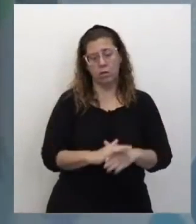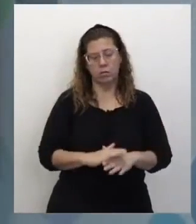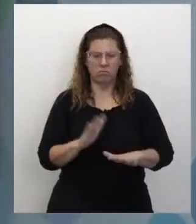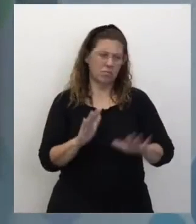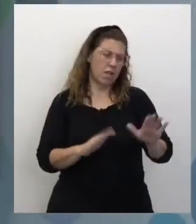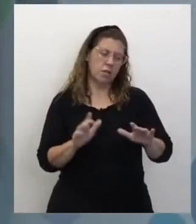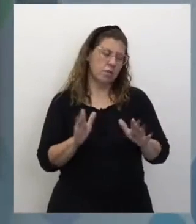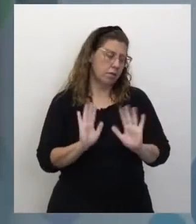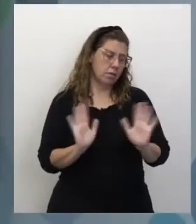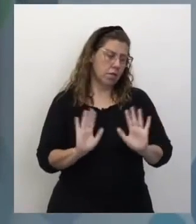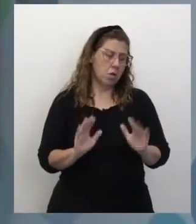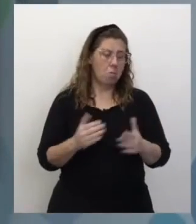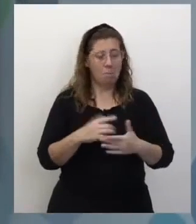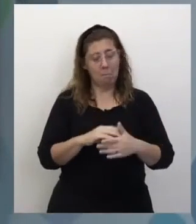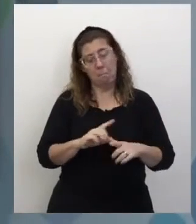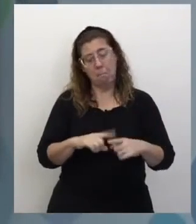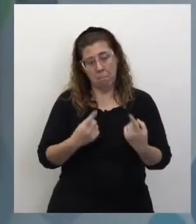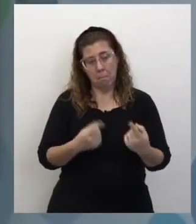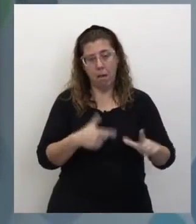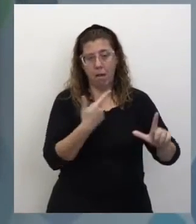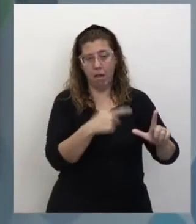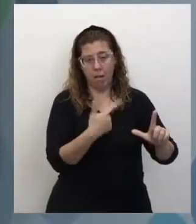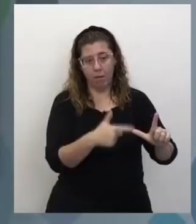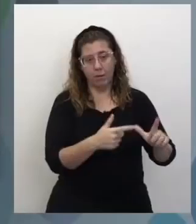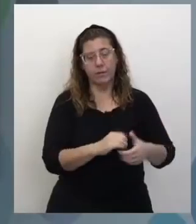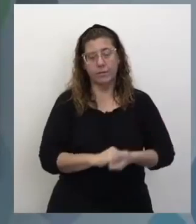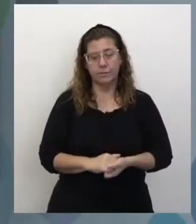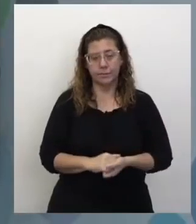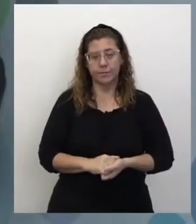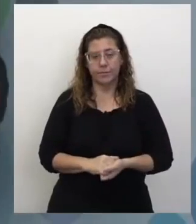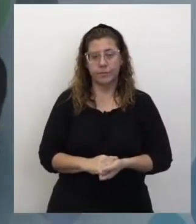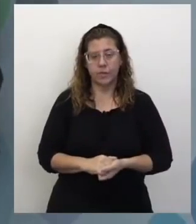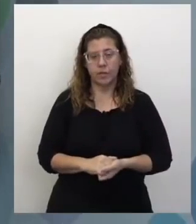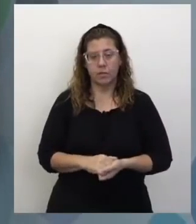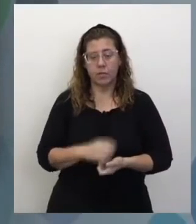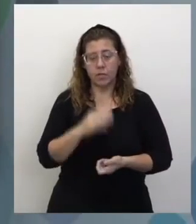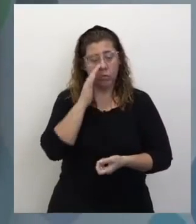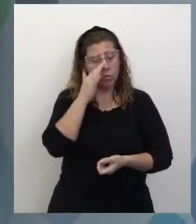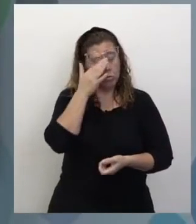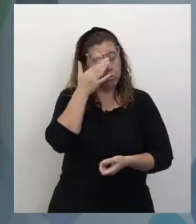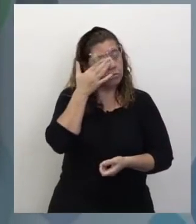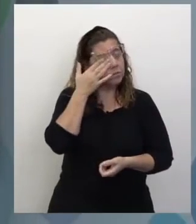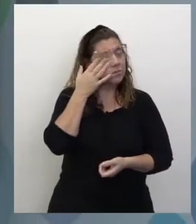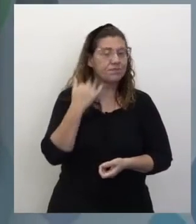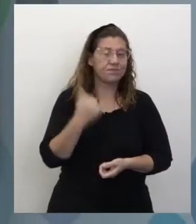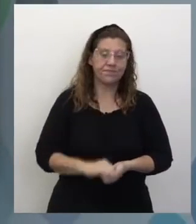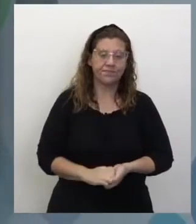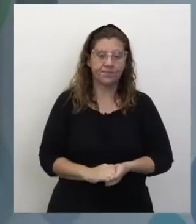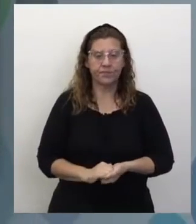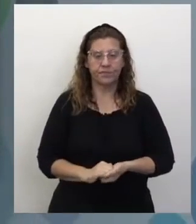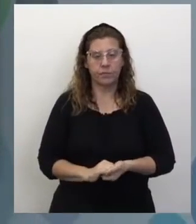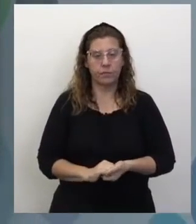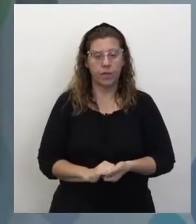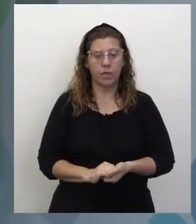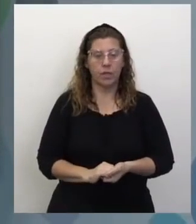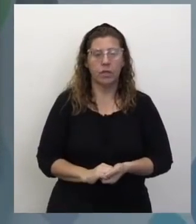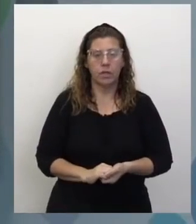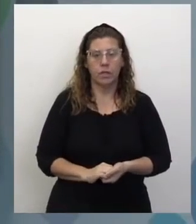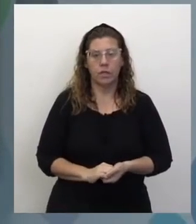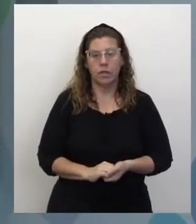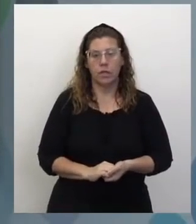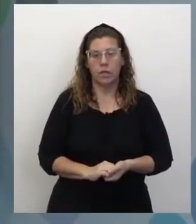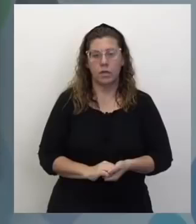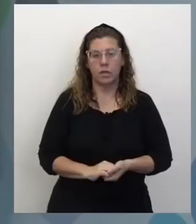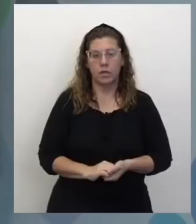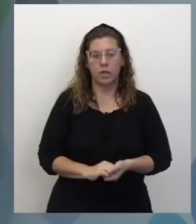famosa e vira meme do mesmo jeito. Às vezes tem gente que ficou famosa por causa do meme, né? Tem a Chloe, por exemplo, né? A Chloe, que ela ficou famosa por causa disso, né? Até o meme da menina pulou